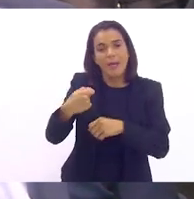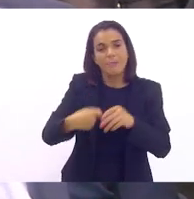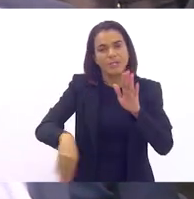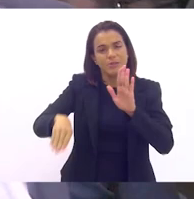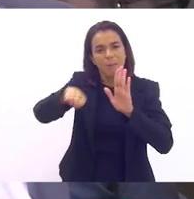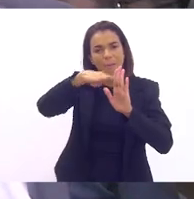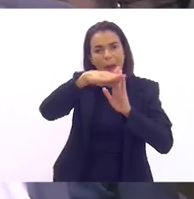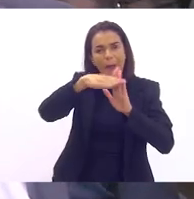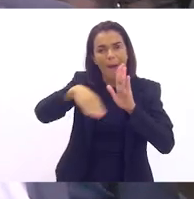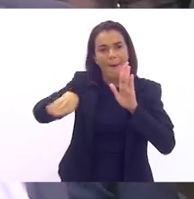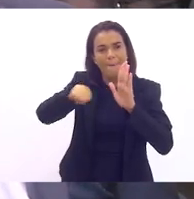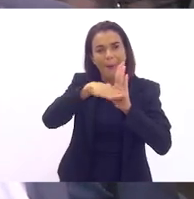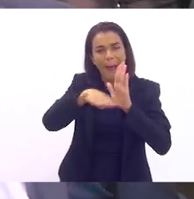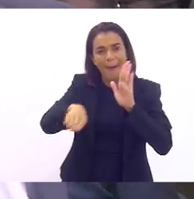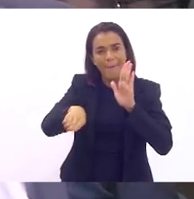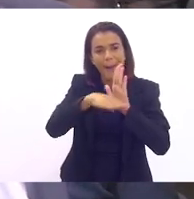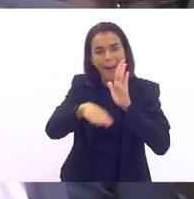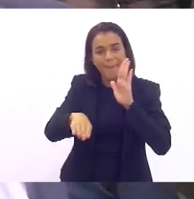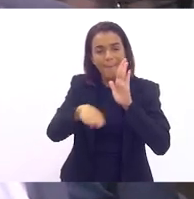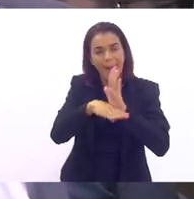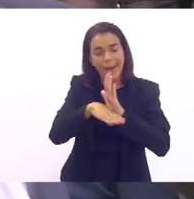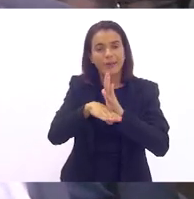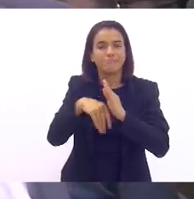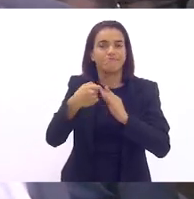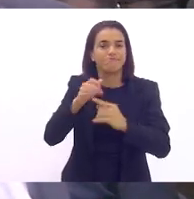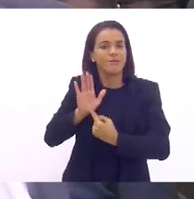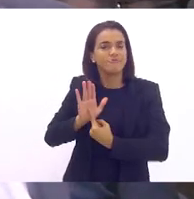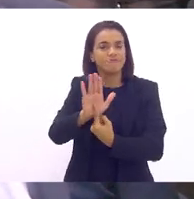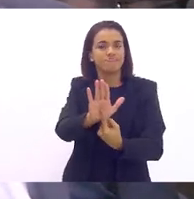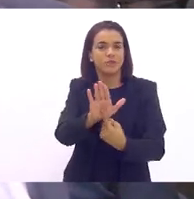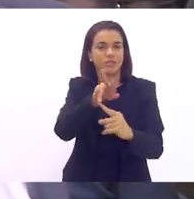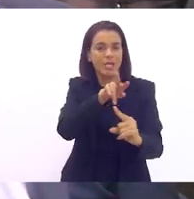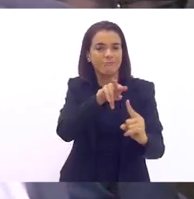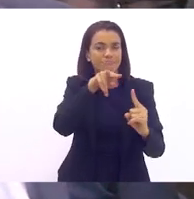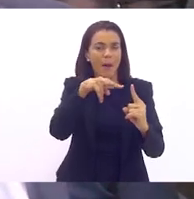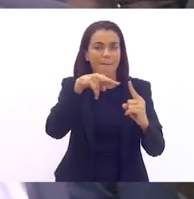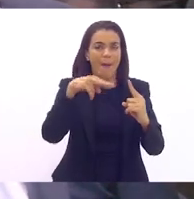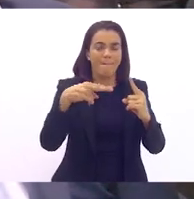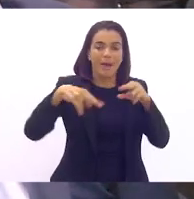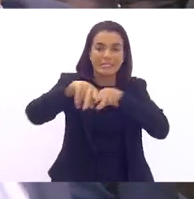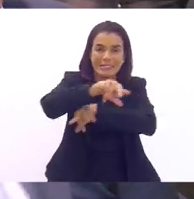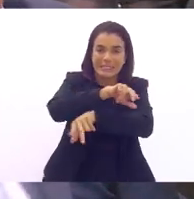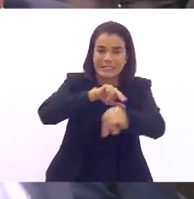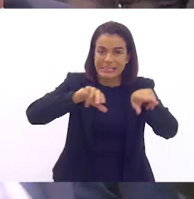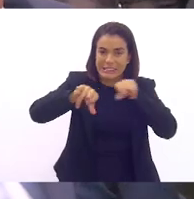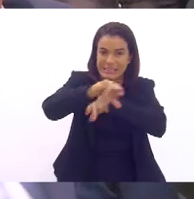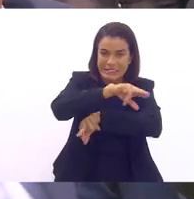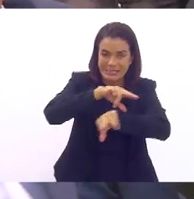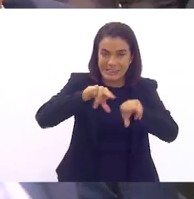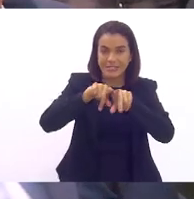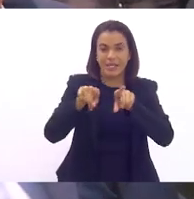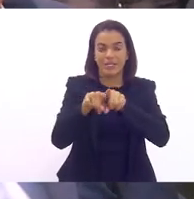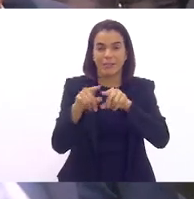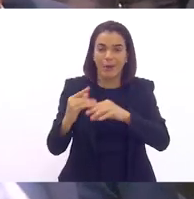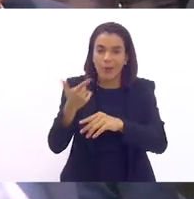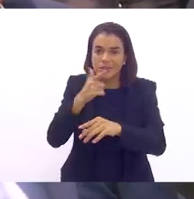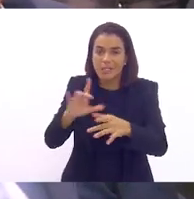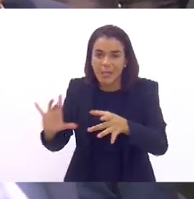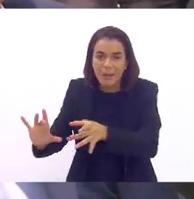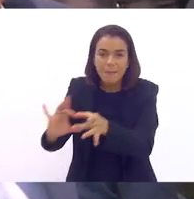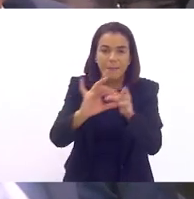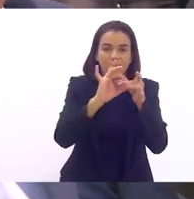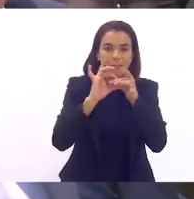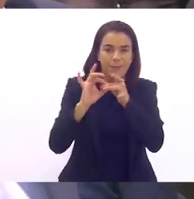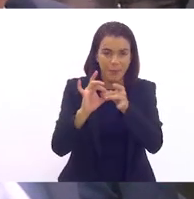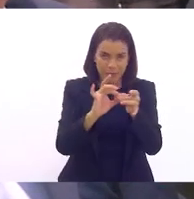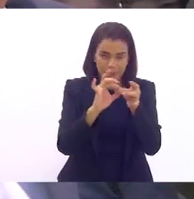mostrarmos a perspectiva dos diferentes atores aqui envolvidos e talvez nos trabalhos iniciais balizar os entendimentos sobre o que